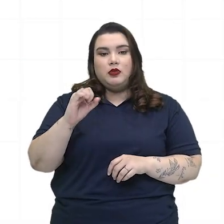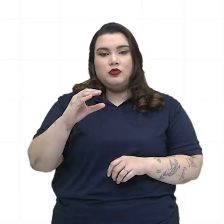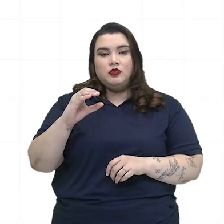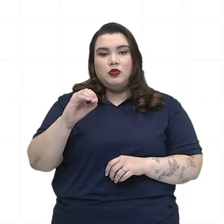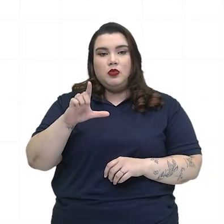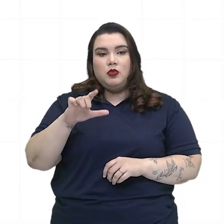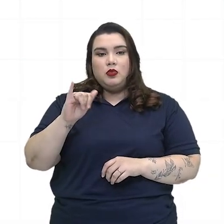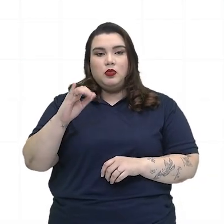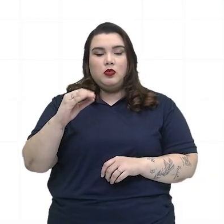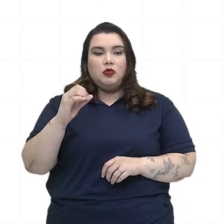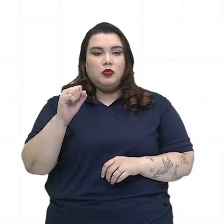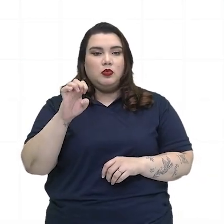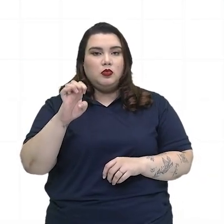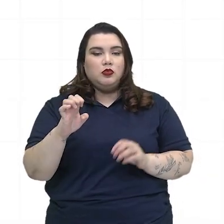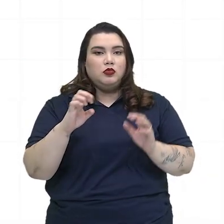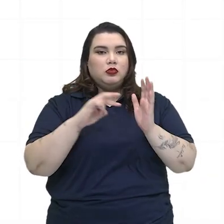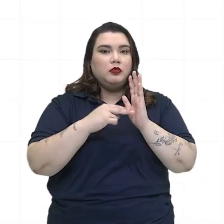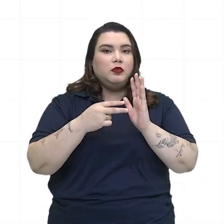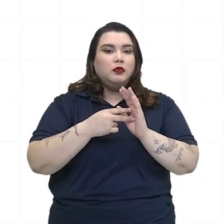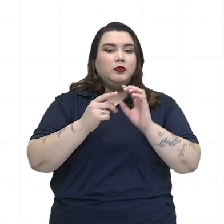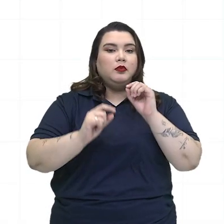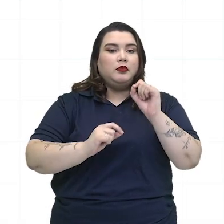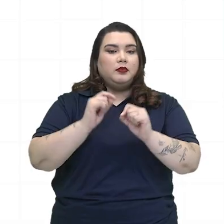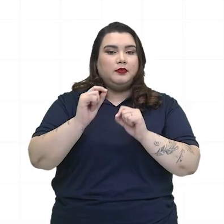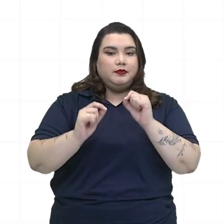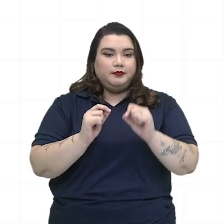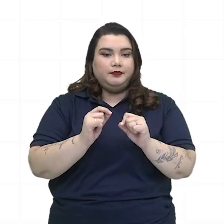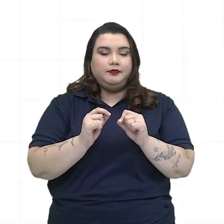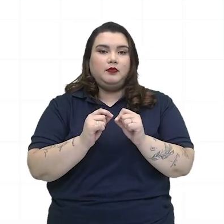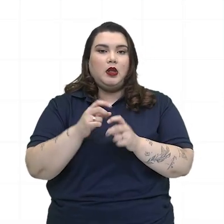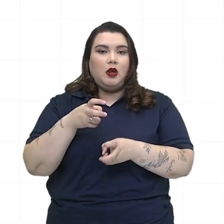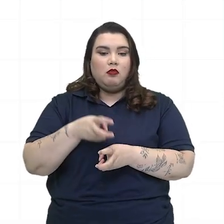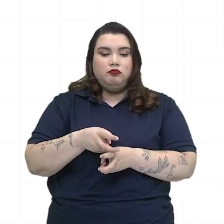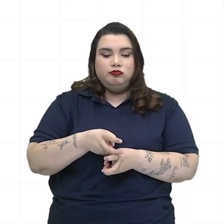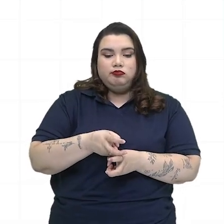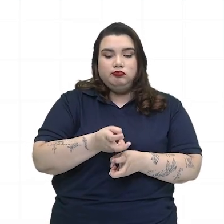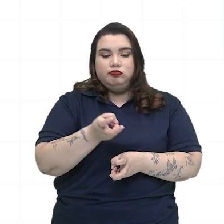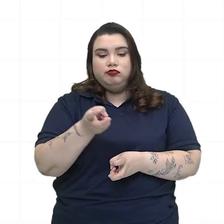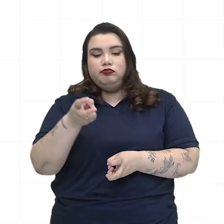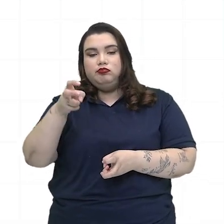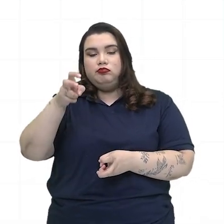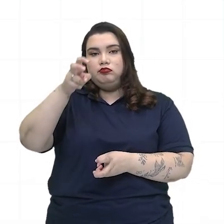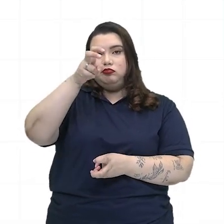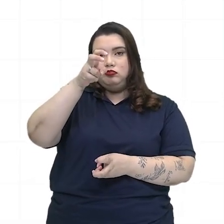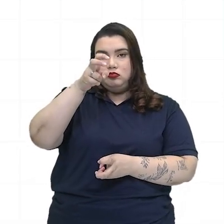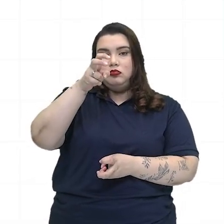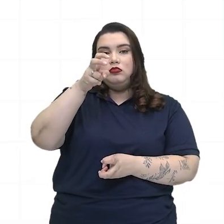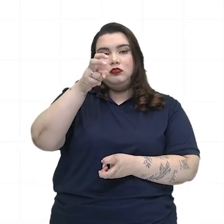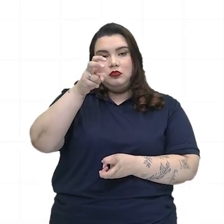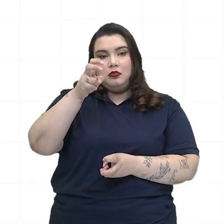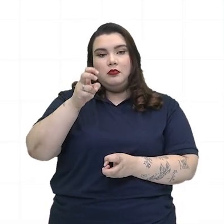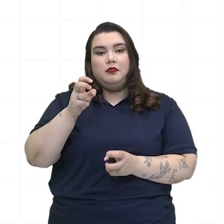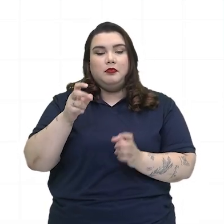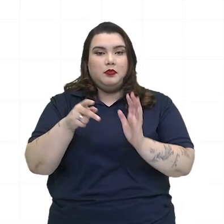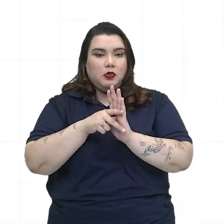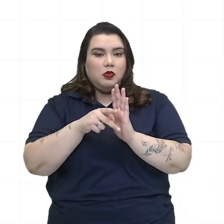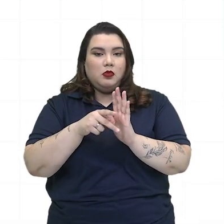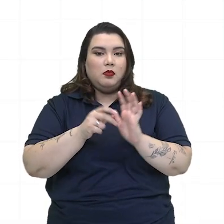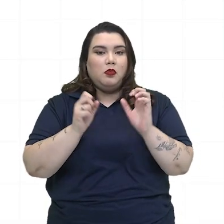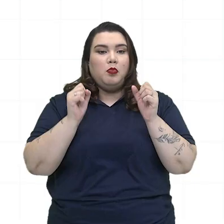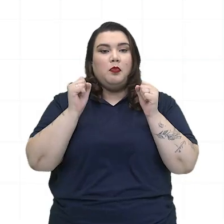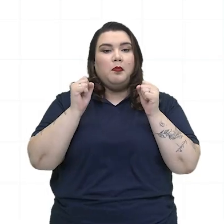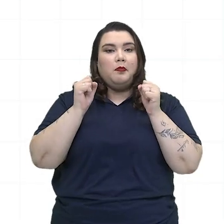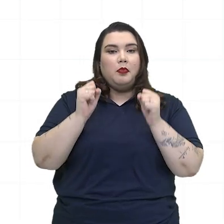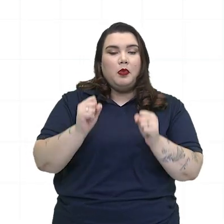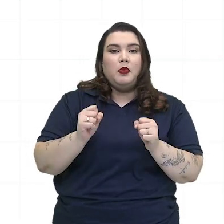a escoliose, qual seria a causa dela, né? Desvio lateral da coluna vertebral, né?